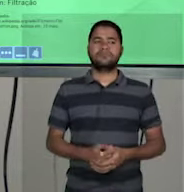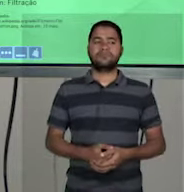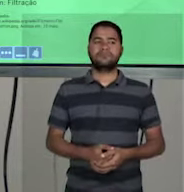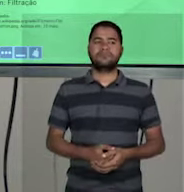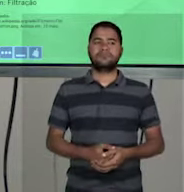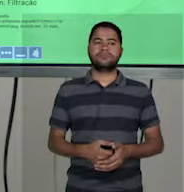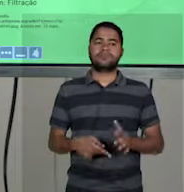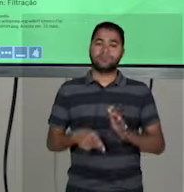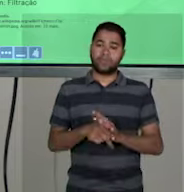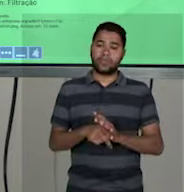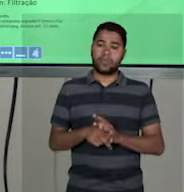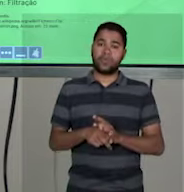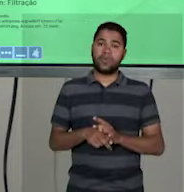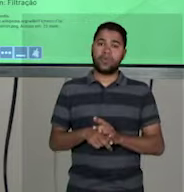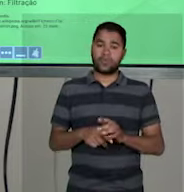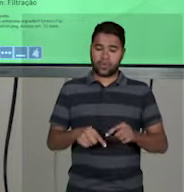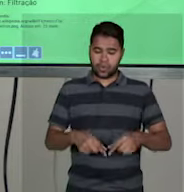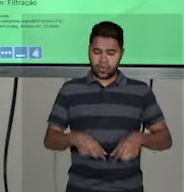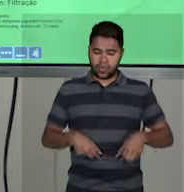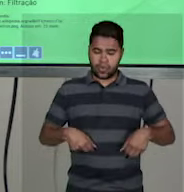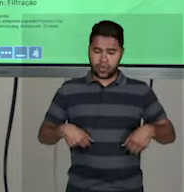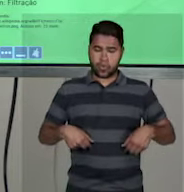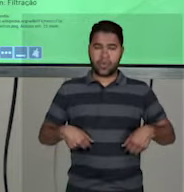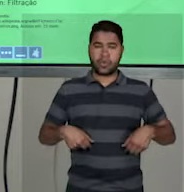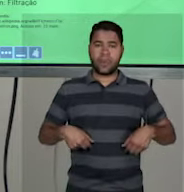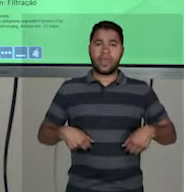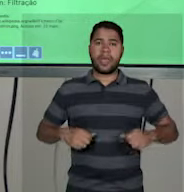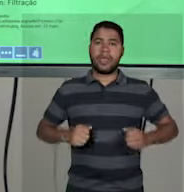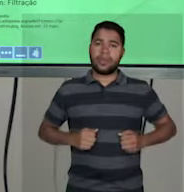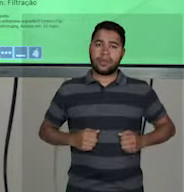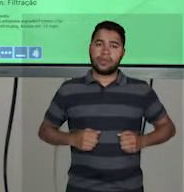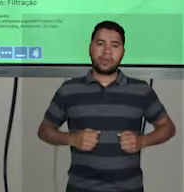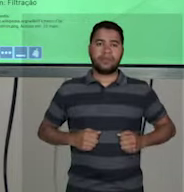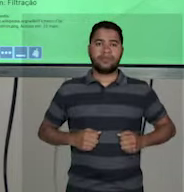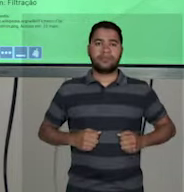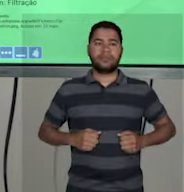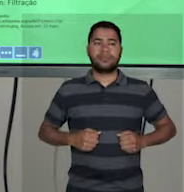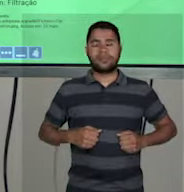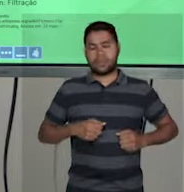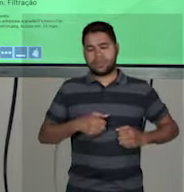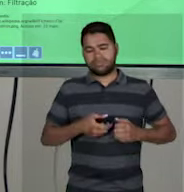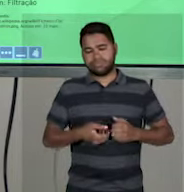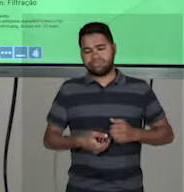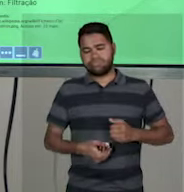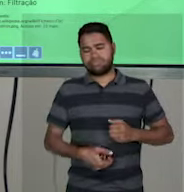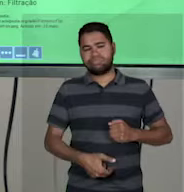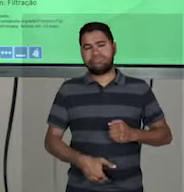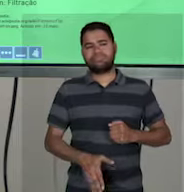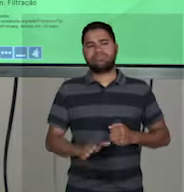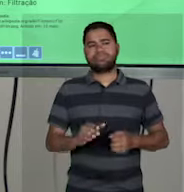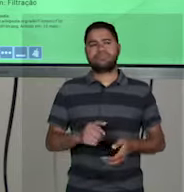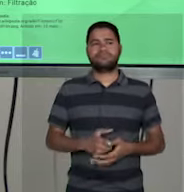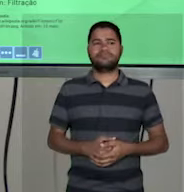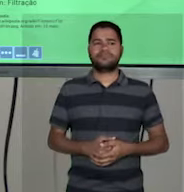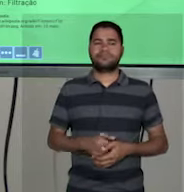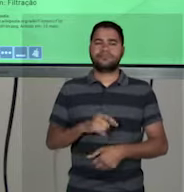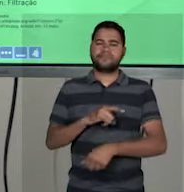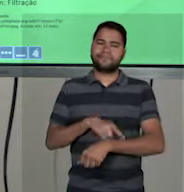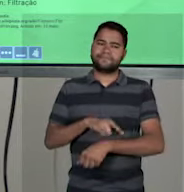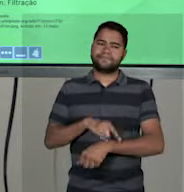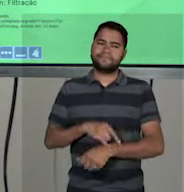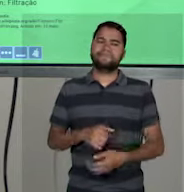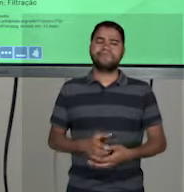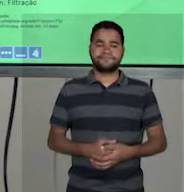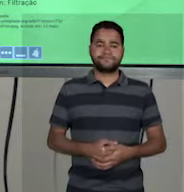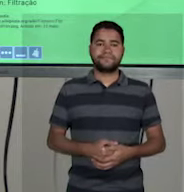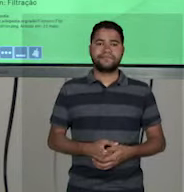para o túbulo renal e vai ser então eliminado, né, no processo de excreção.